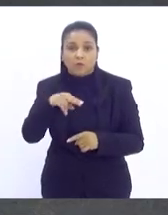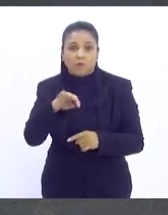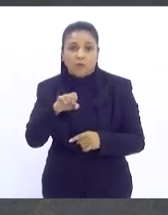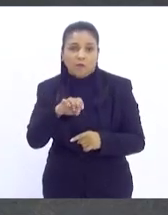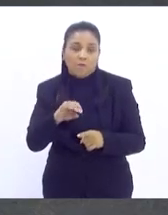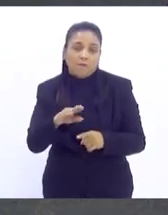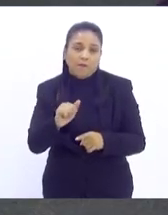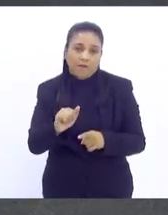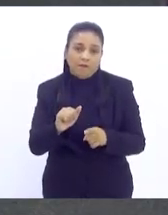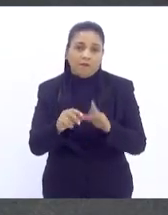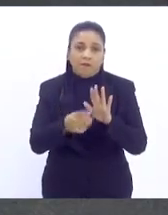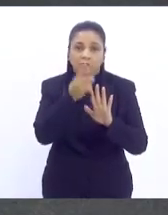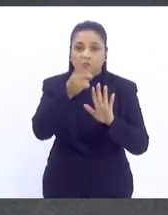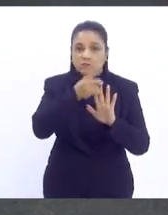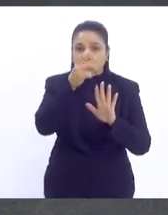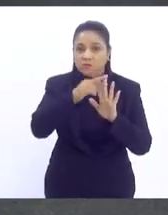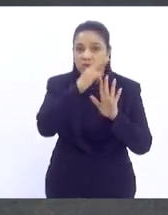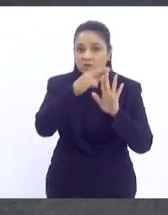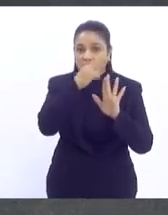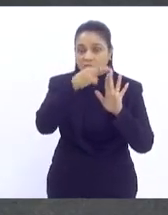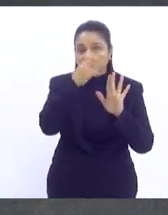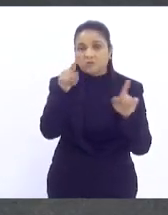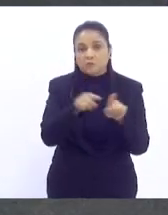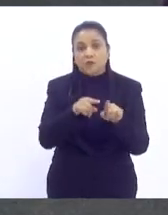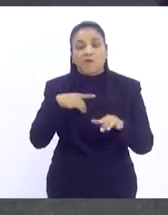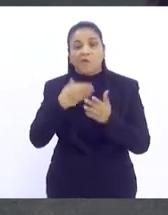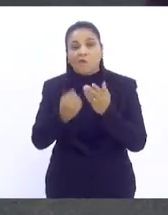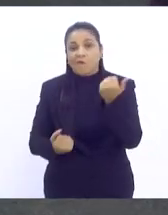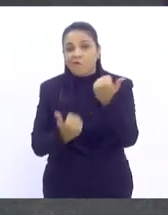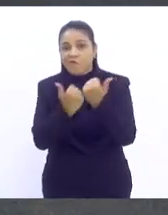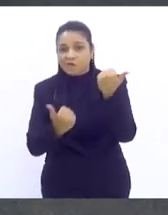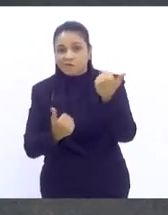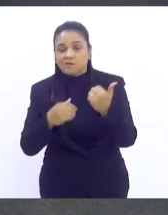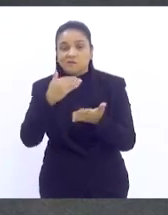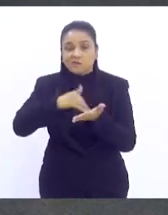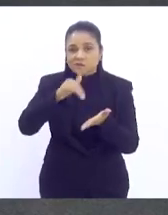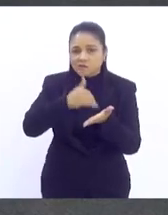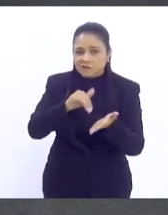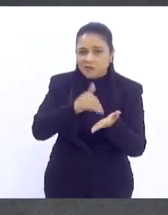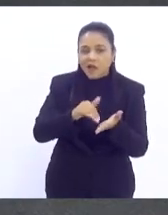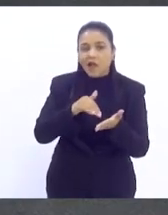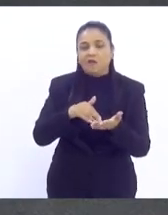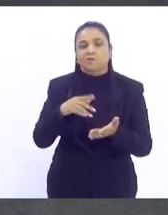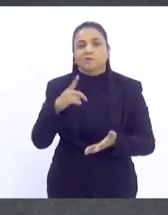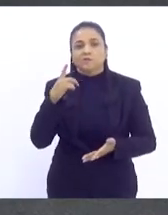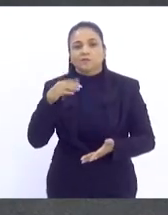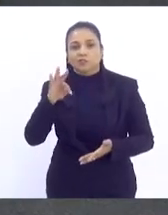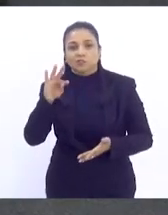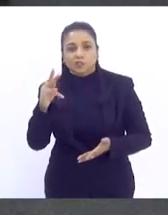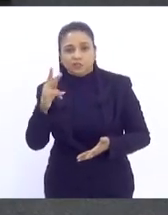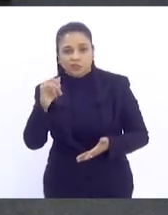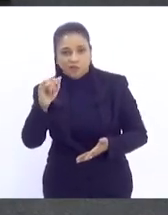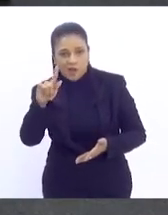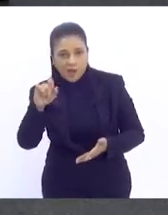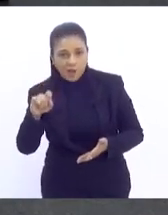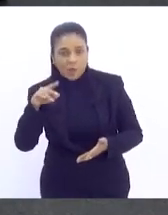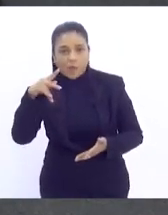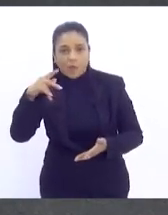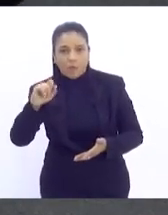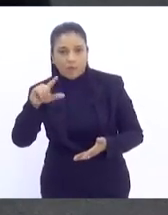secretário e vice-governador Thiago Pampulha tava preocupadíssimo que tinha um GAP